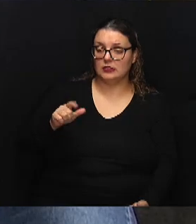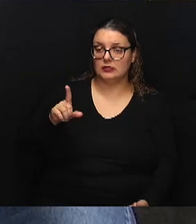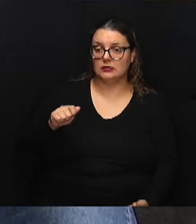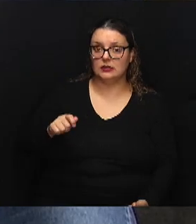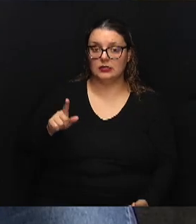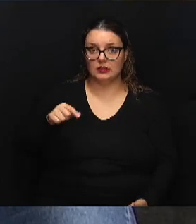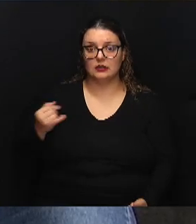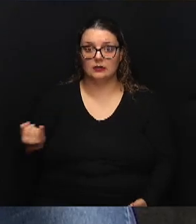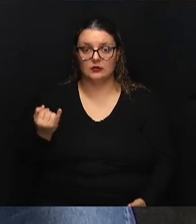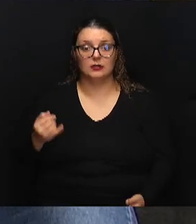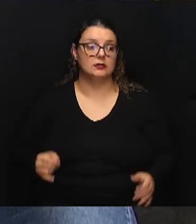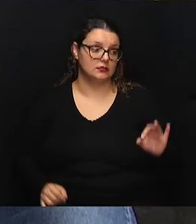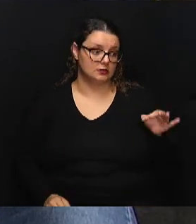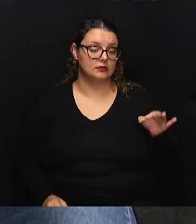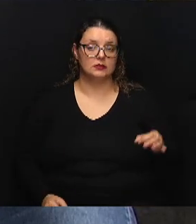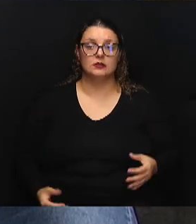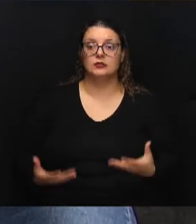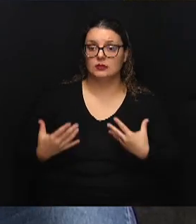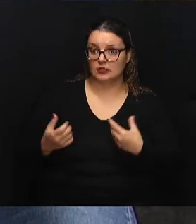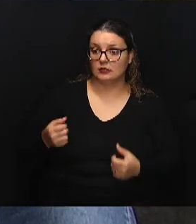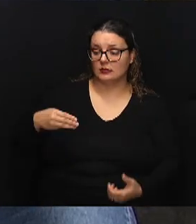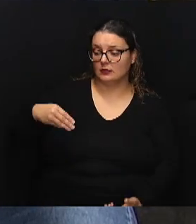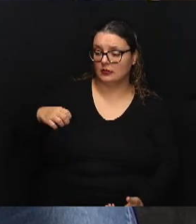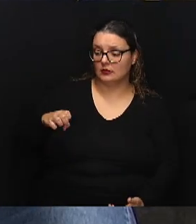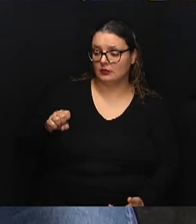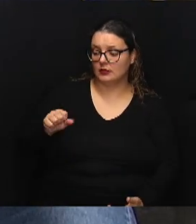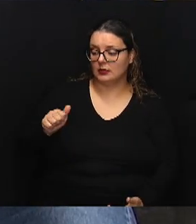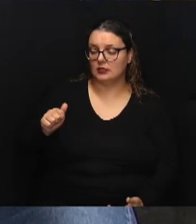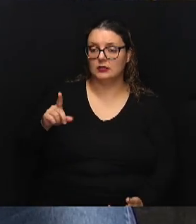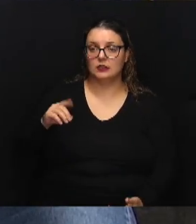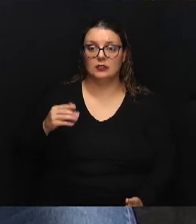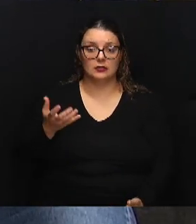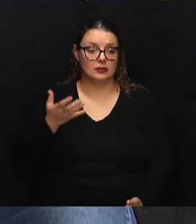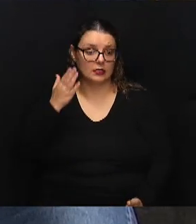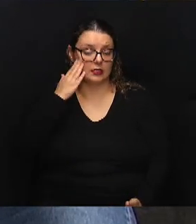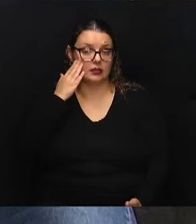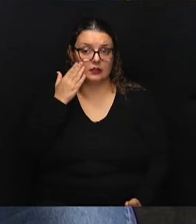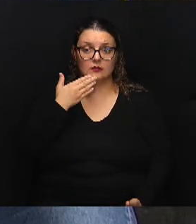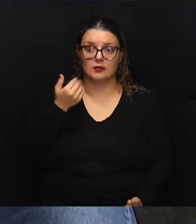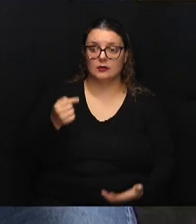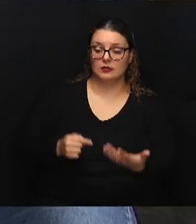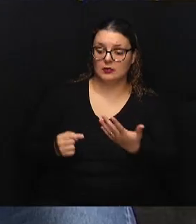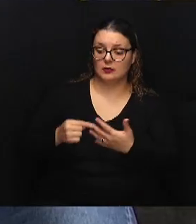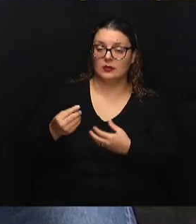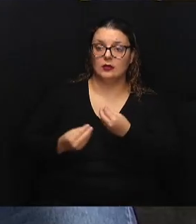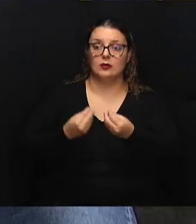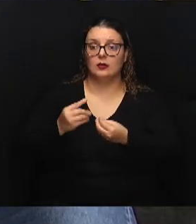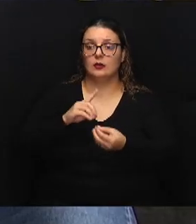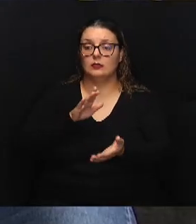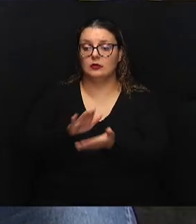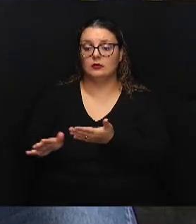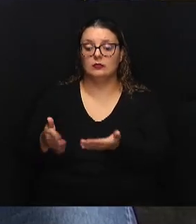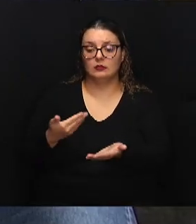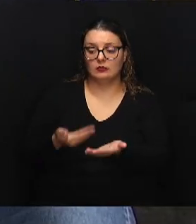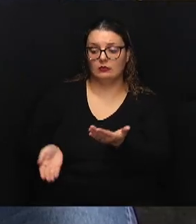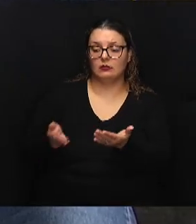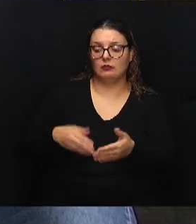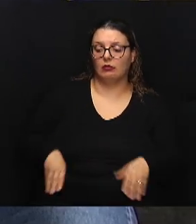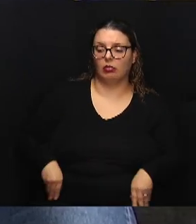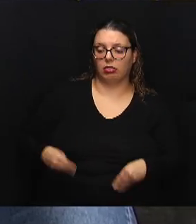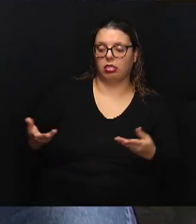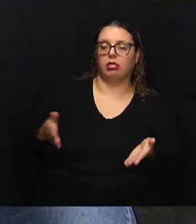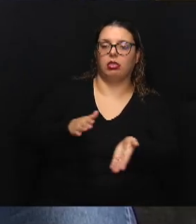dúvida. Muitos deles ganham já uma mesada e querem entender melhor sobre essas questões, sobre como não desperdiçar o dinheiro,